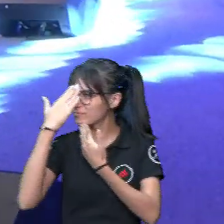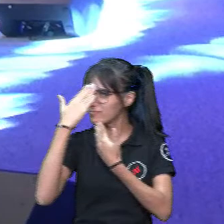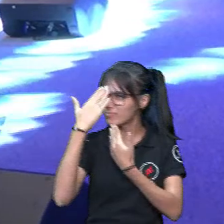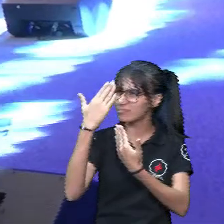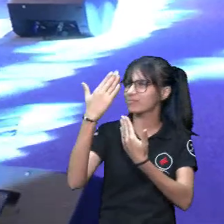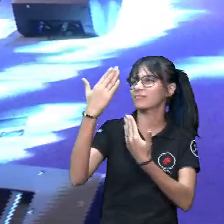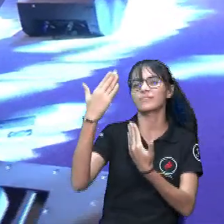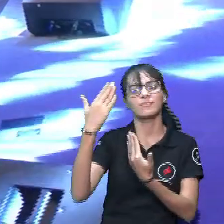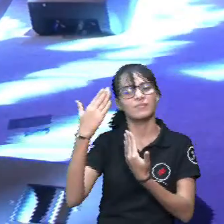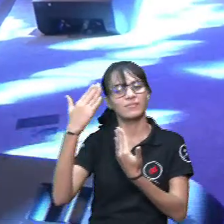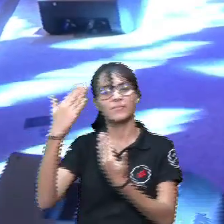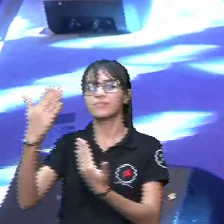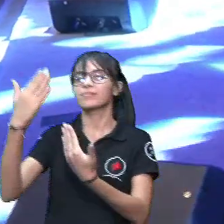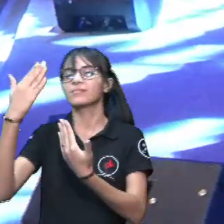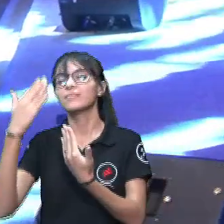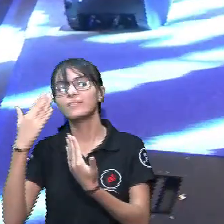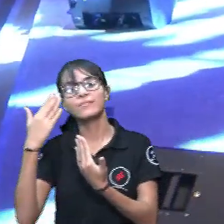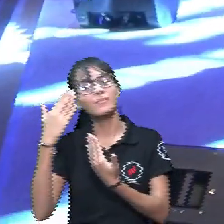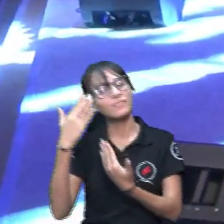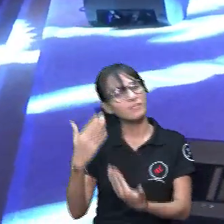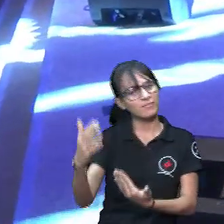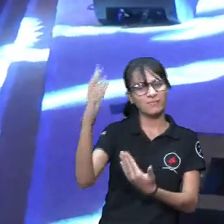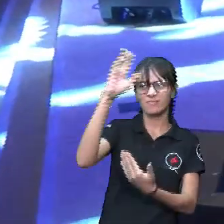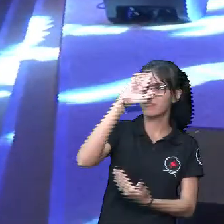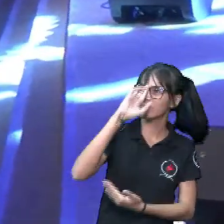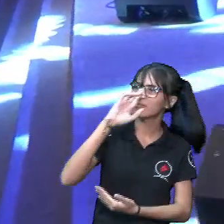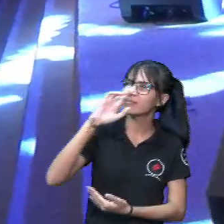graças eu te dou,